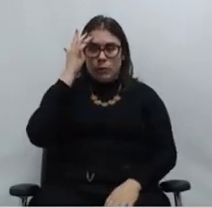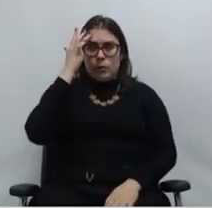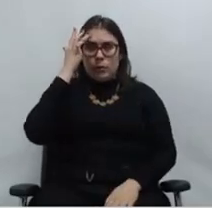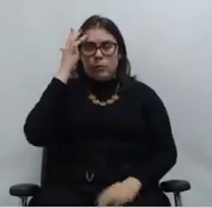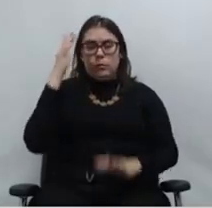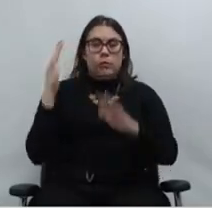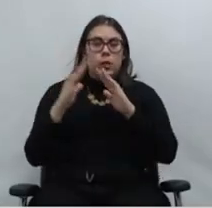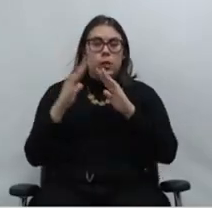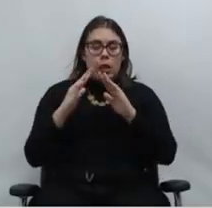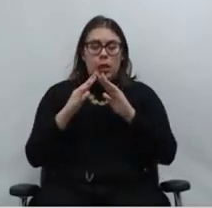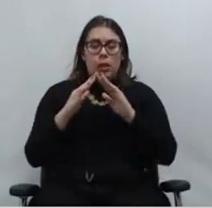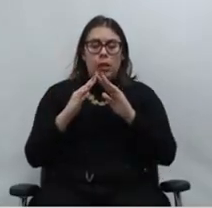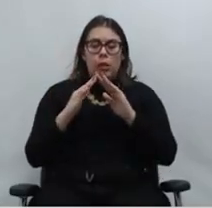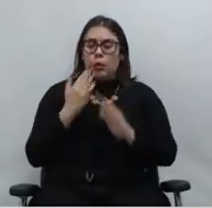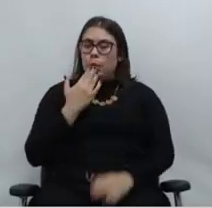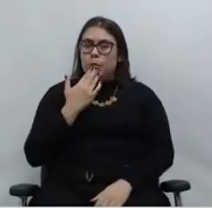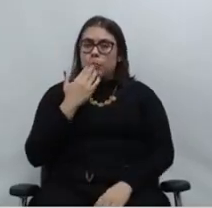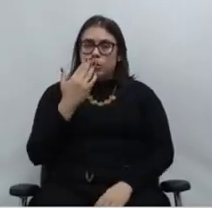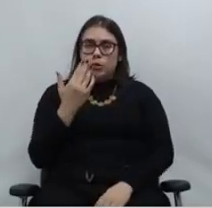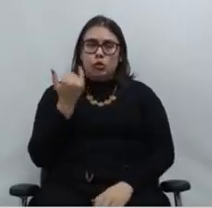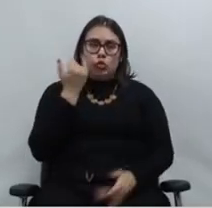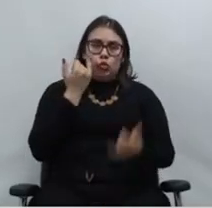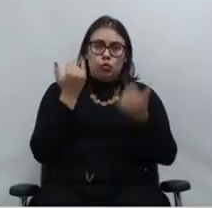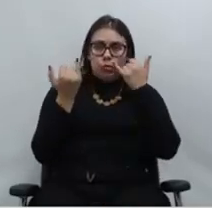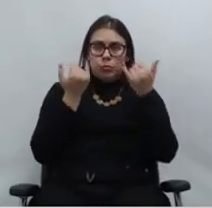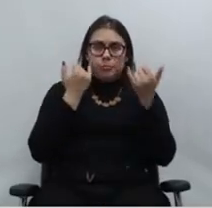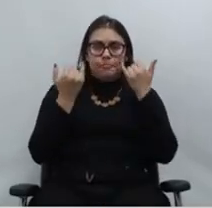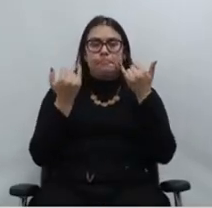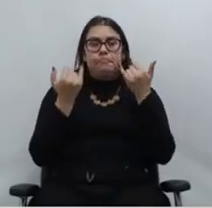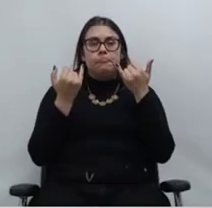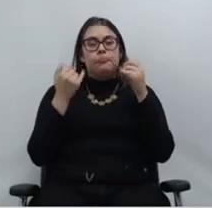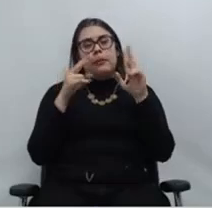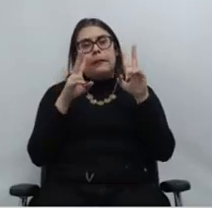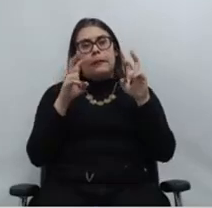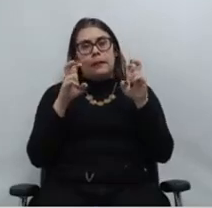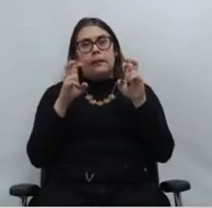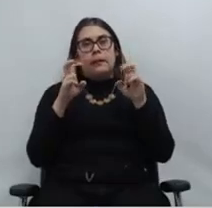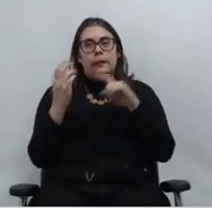de moradia, eu solicitei algumas informações complementares sobre esse ponto